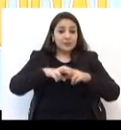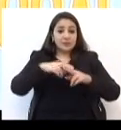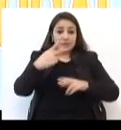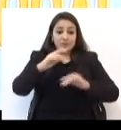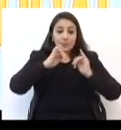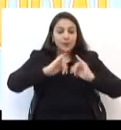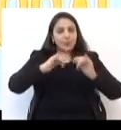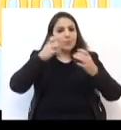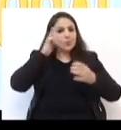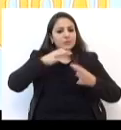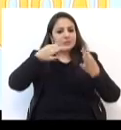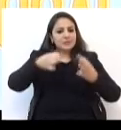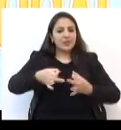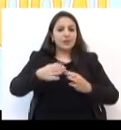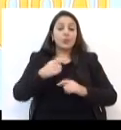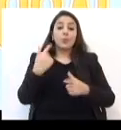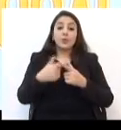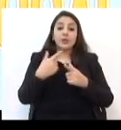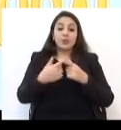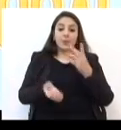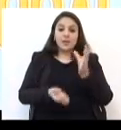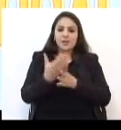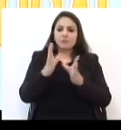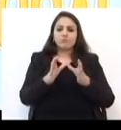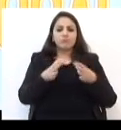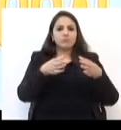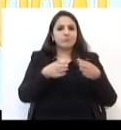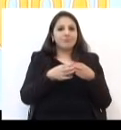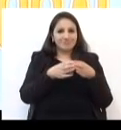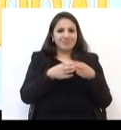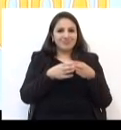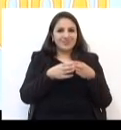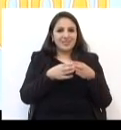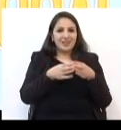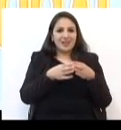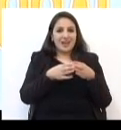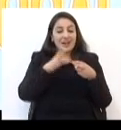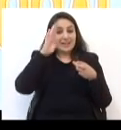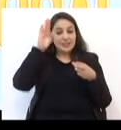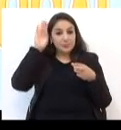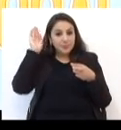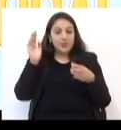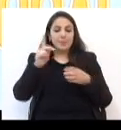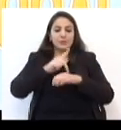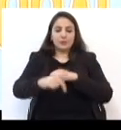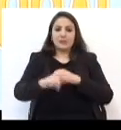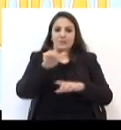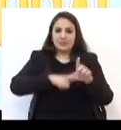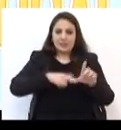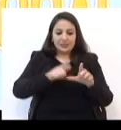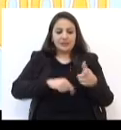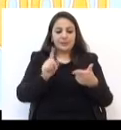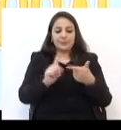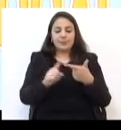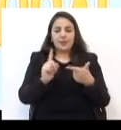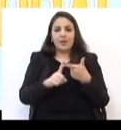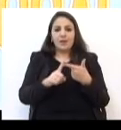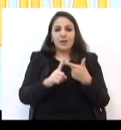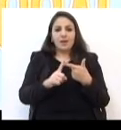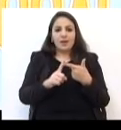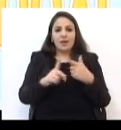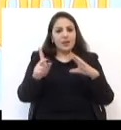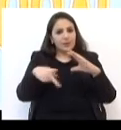tenha dado certo, por ter sido uma construção coletiva, Academia Passo Fundense de Letras, Câmara de Vereadores, profissionais da